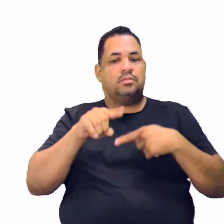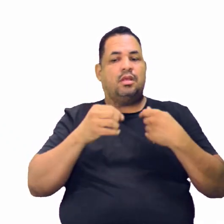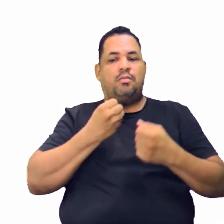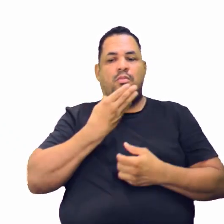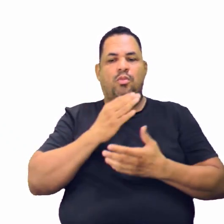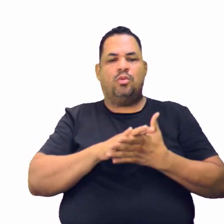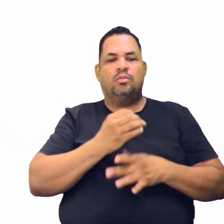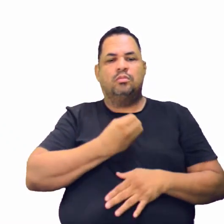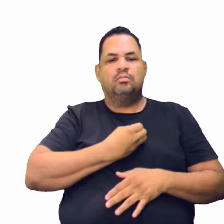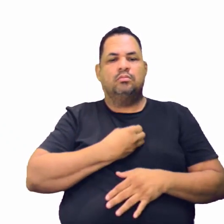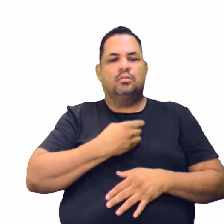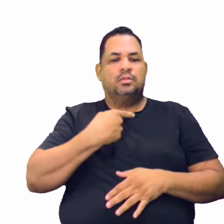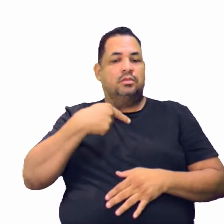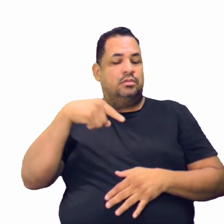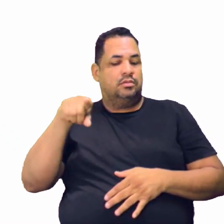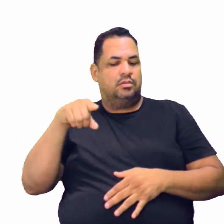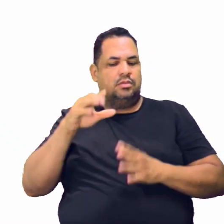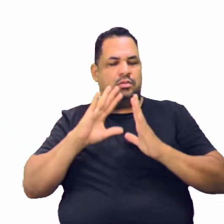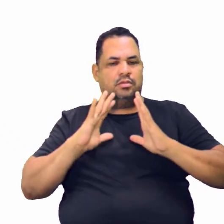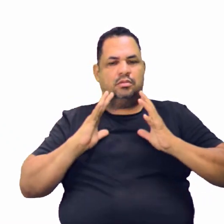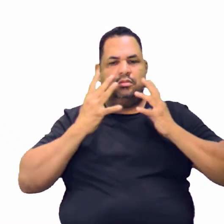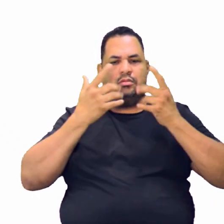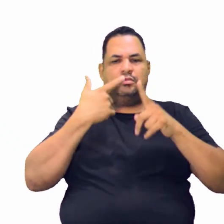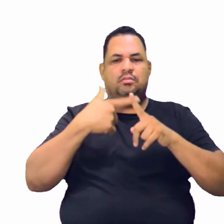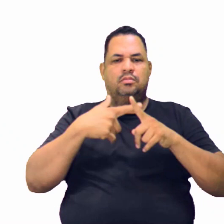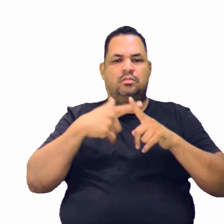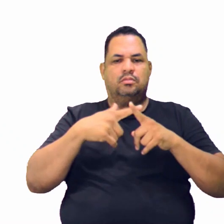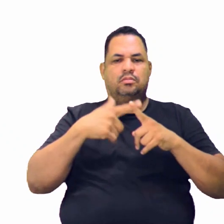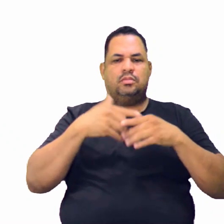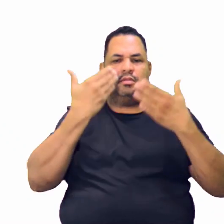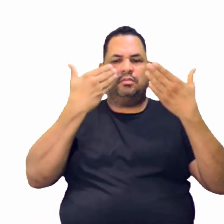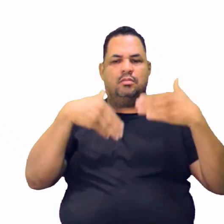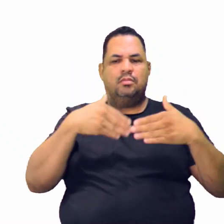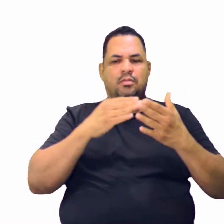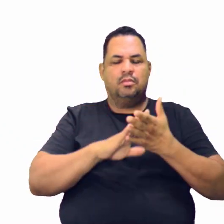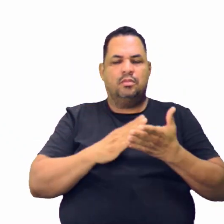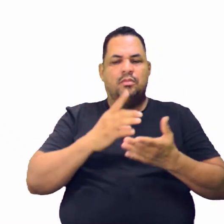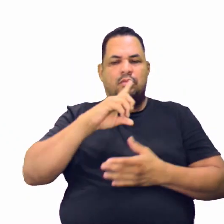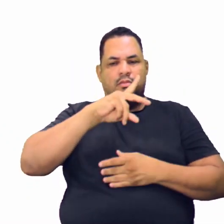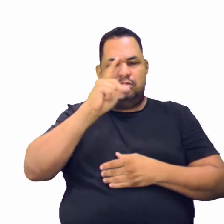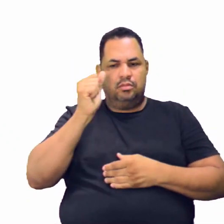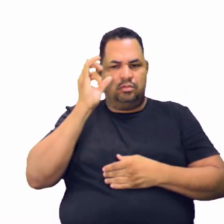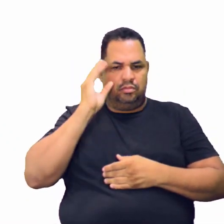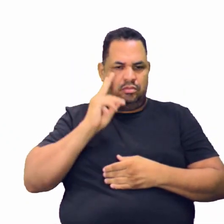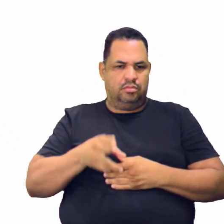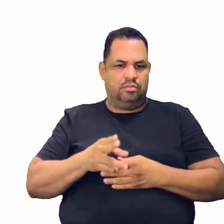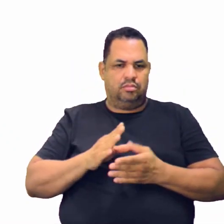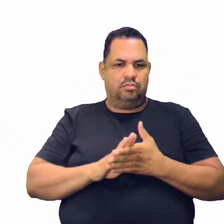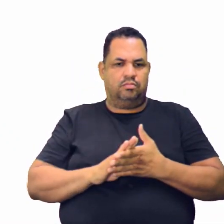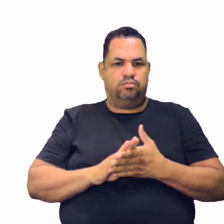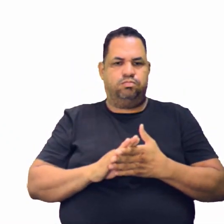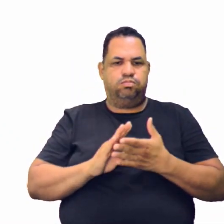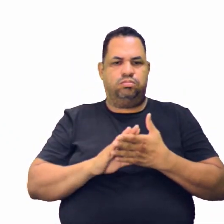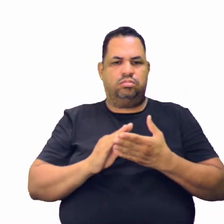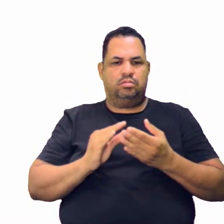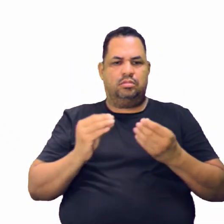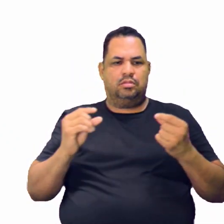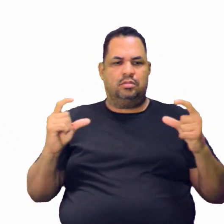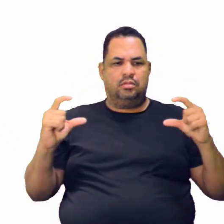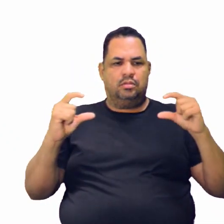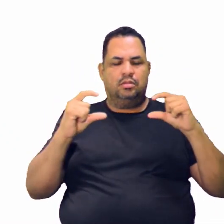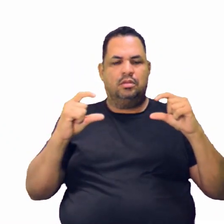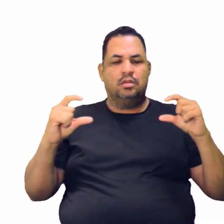Ela não irá à festa, porque haverá prova no mesmo dia. E as subordinativas, né, vão ligar as